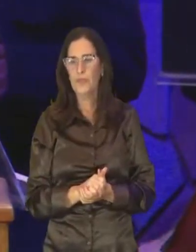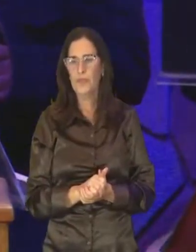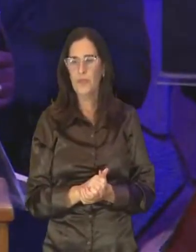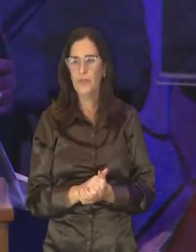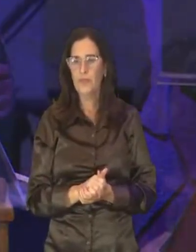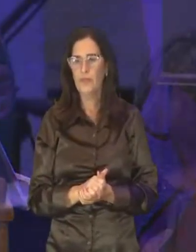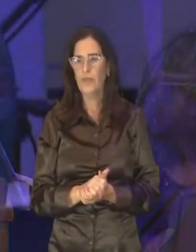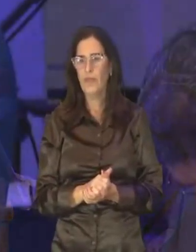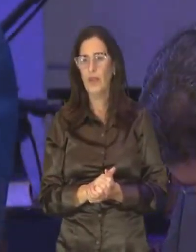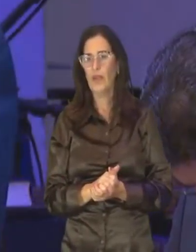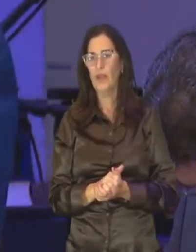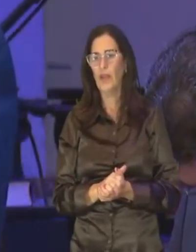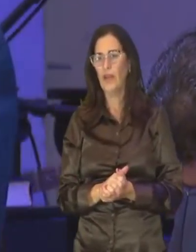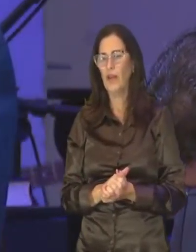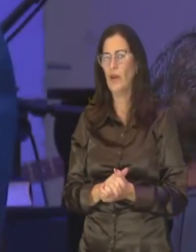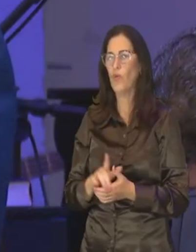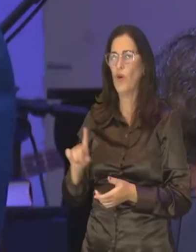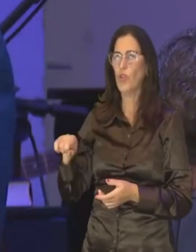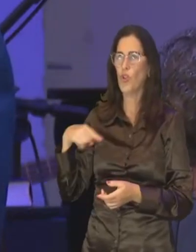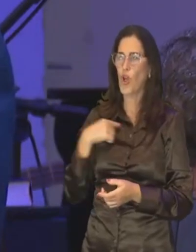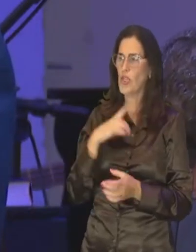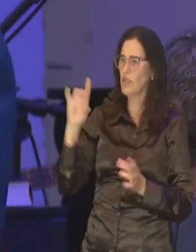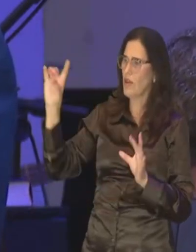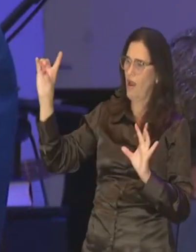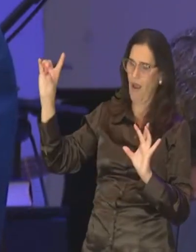Quando nós nos ligamos a Deus,